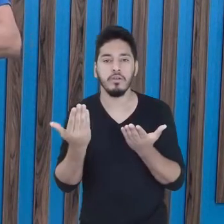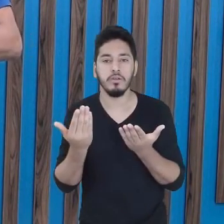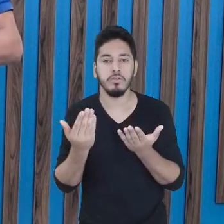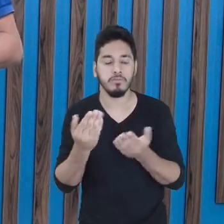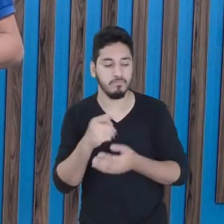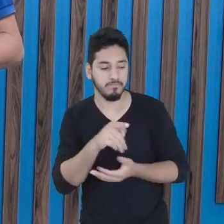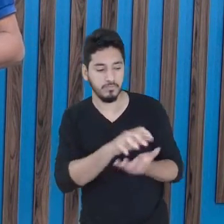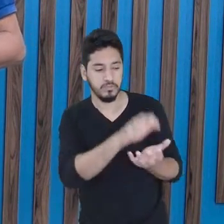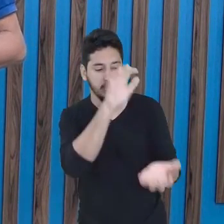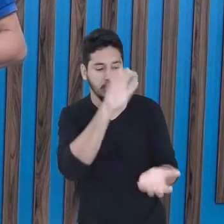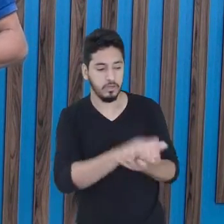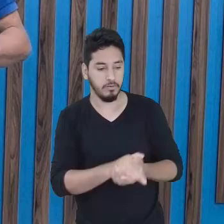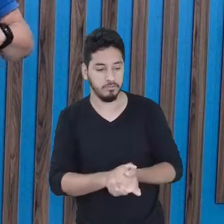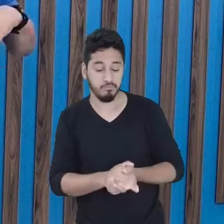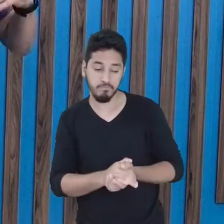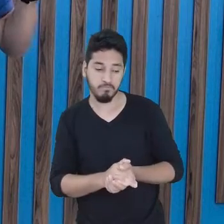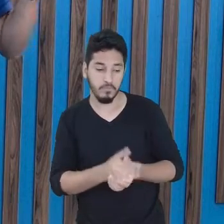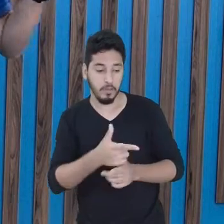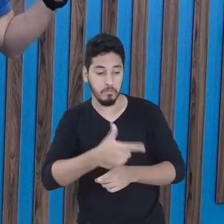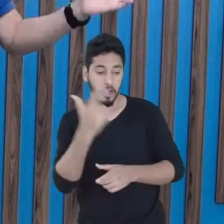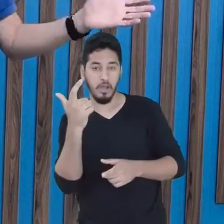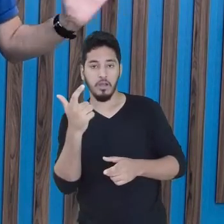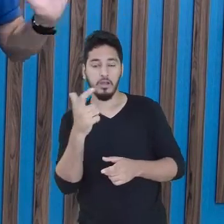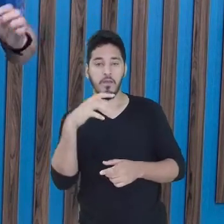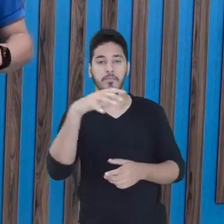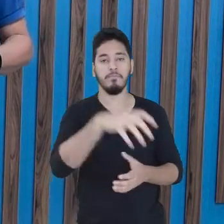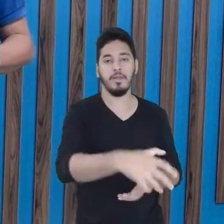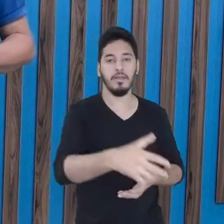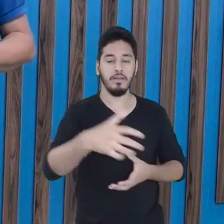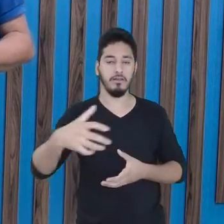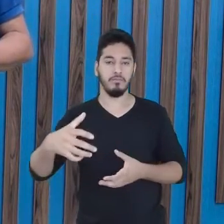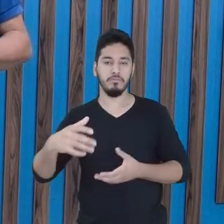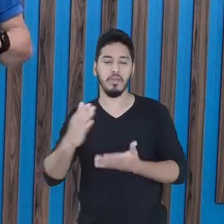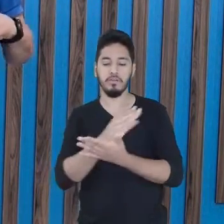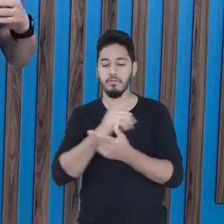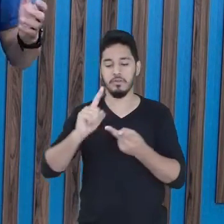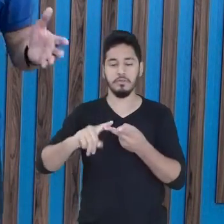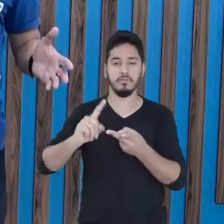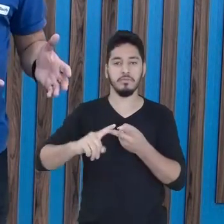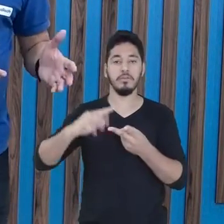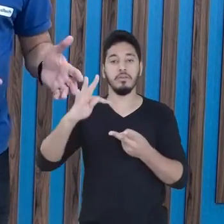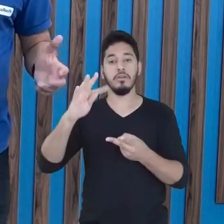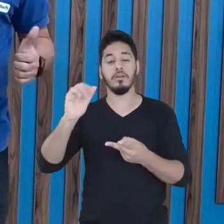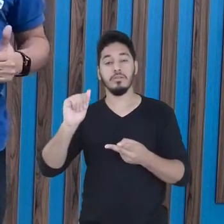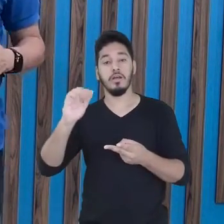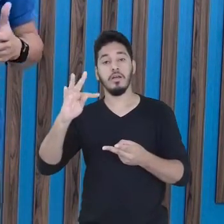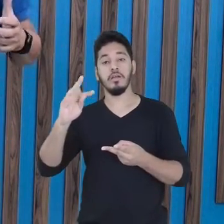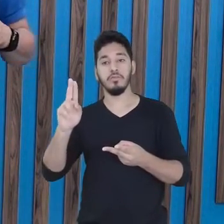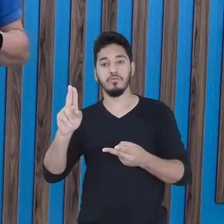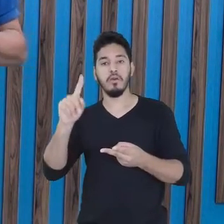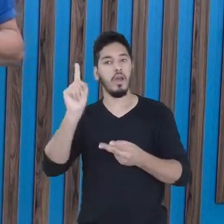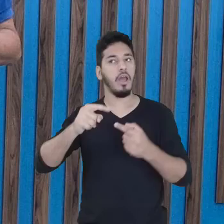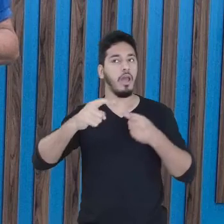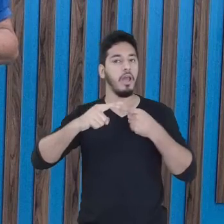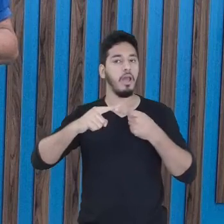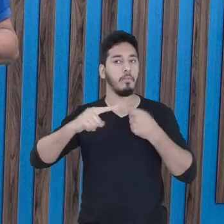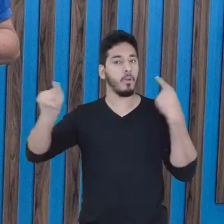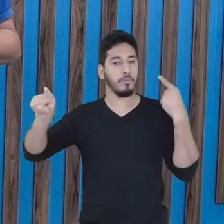jacaré para comer. Né? Muitas vezes o sertanejo, tatu, né? É proibido? Mas e a